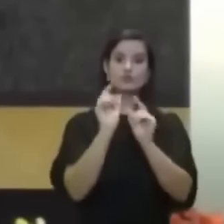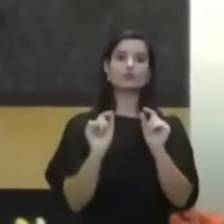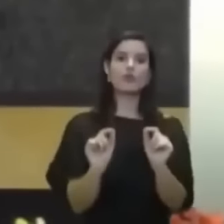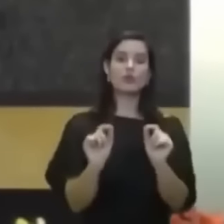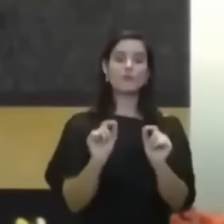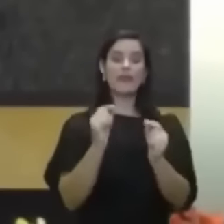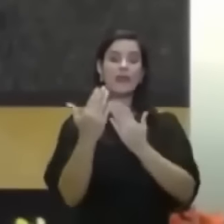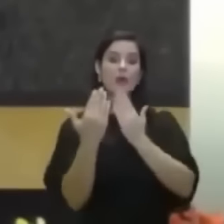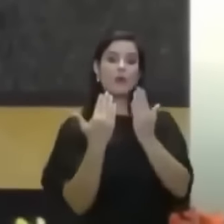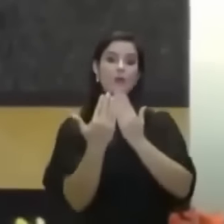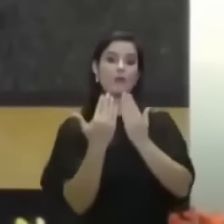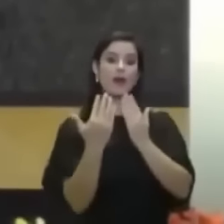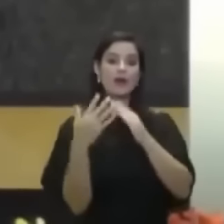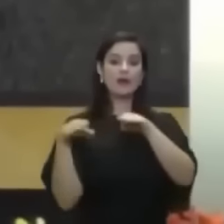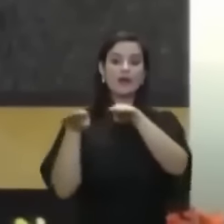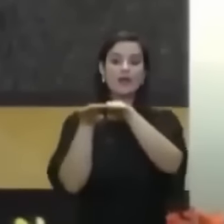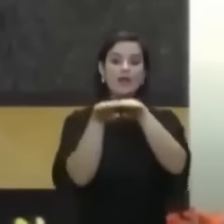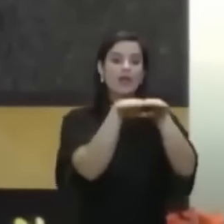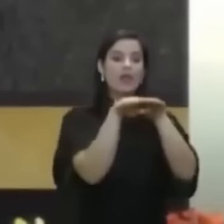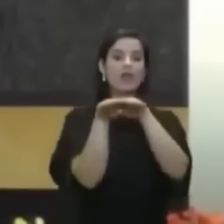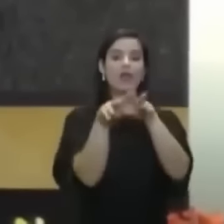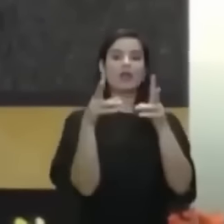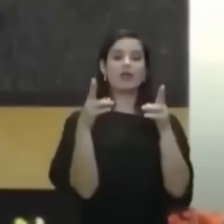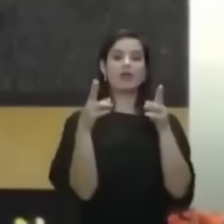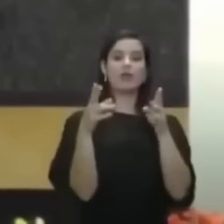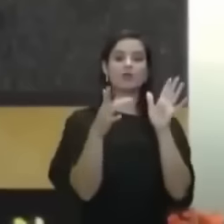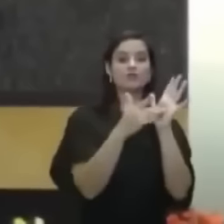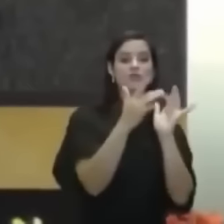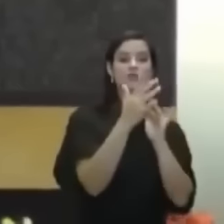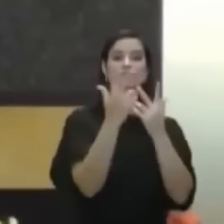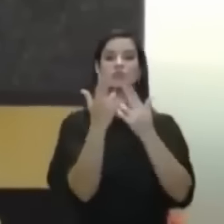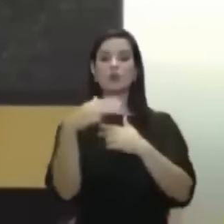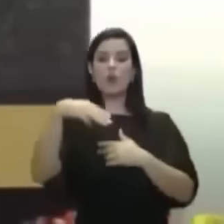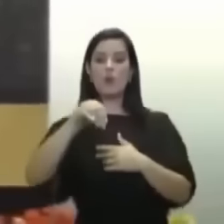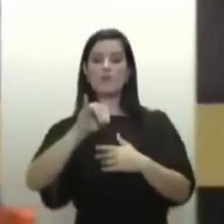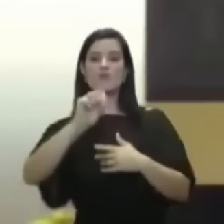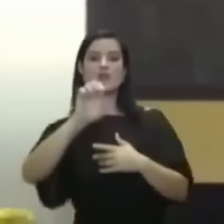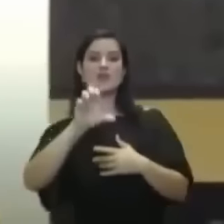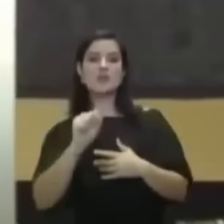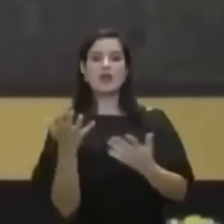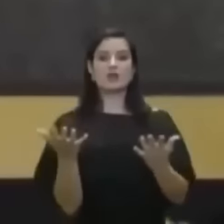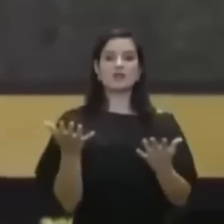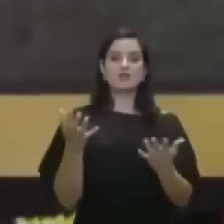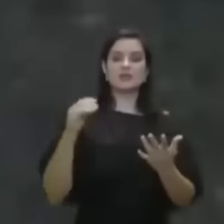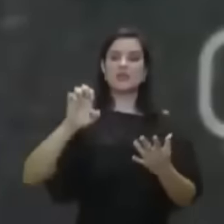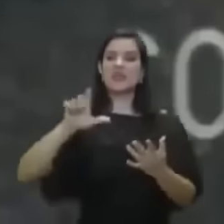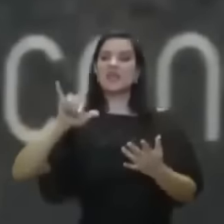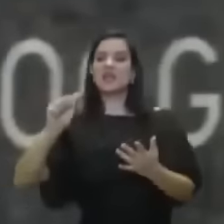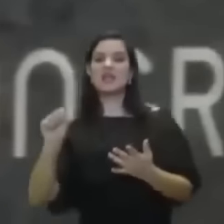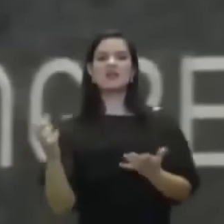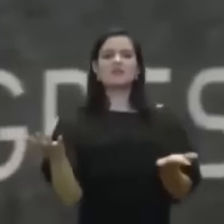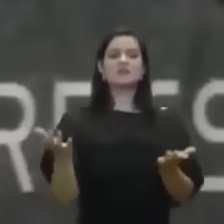equipara Jesus a Moisés e a Elias, ao representante da lei, ao representante dos profetas. Mas Jesus não é apenas um grande homem, Jesus